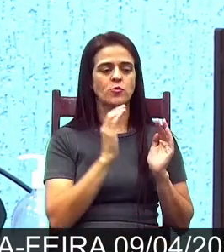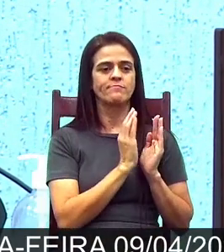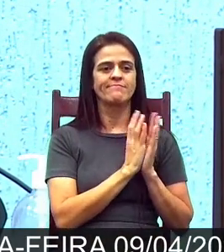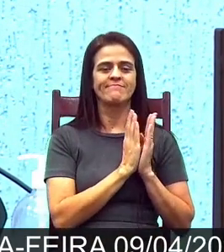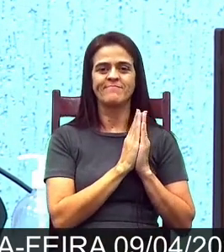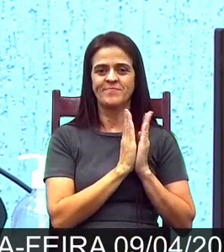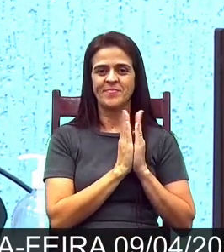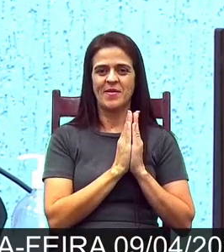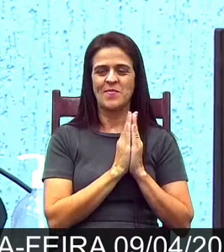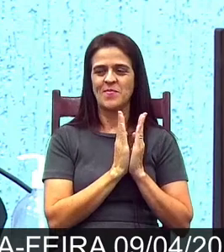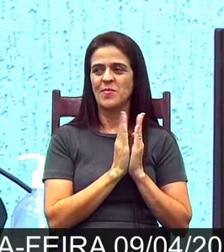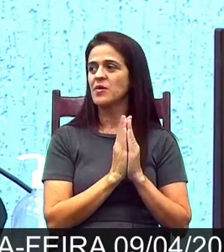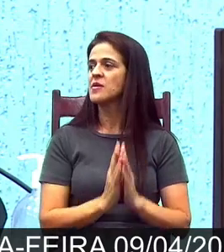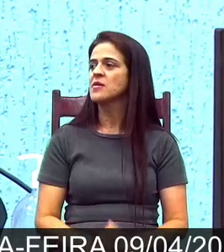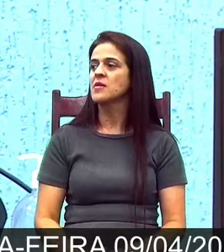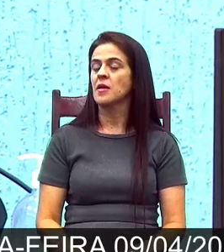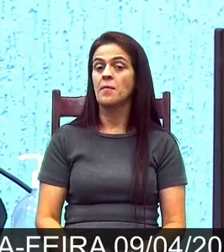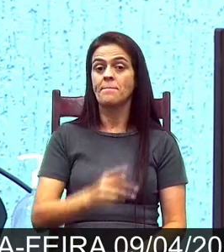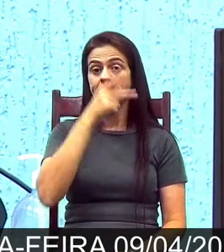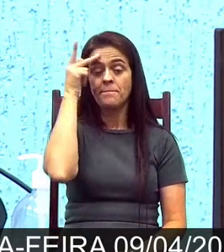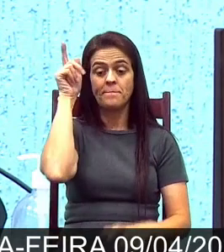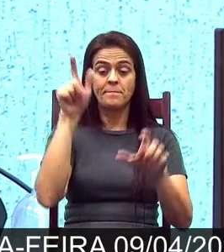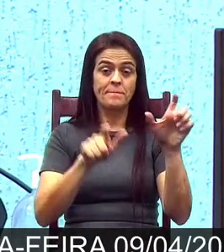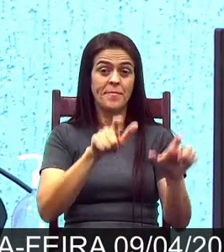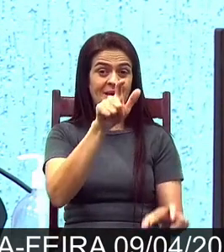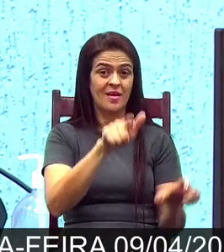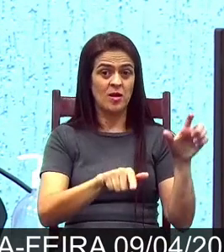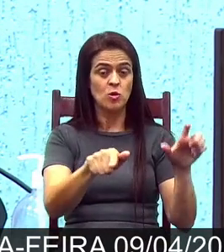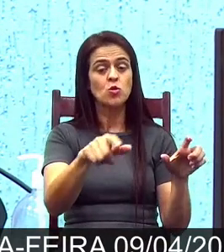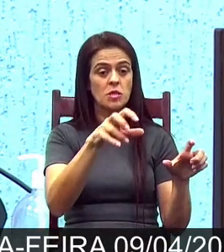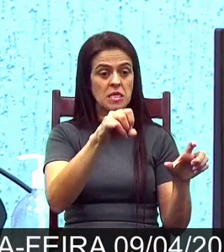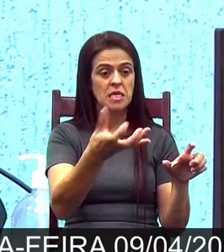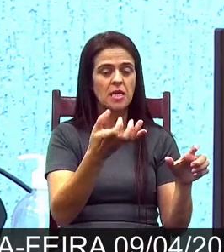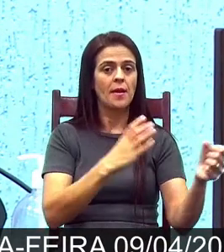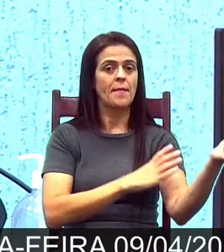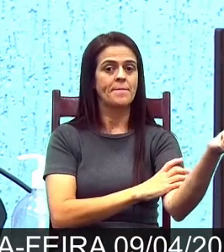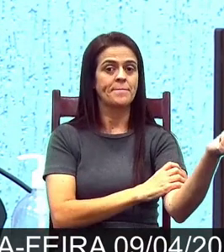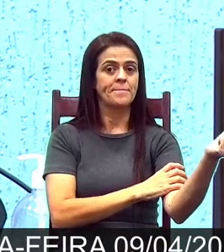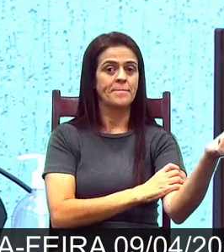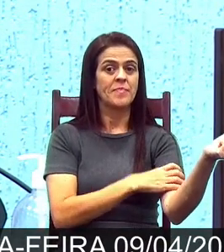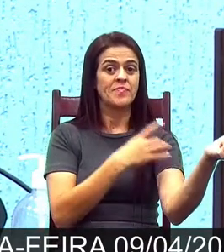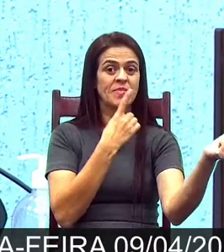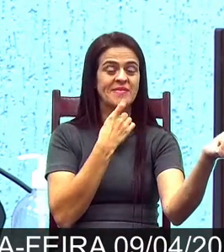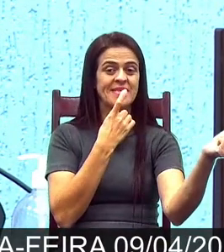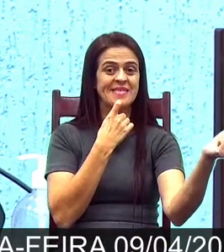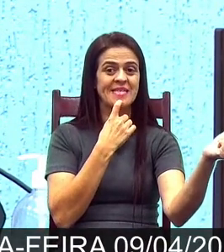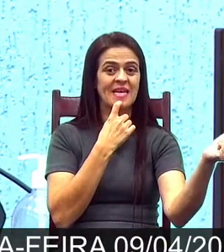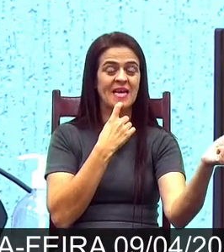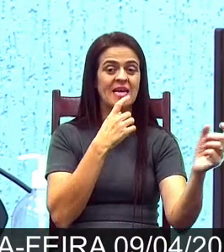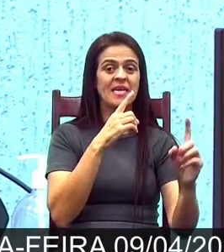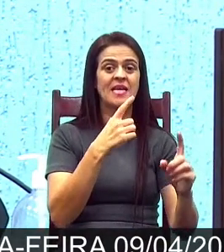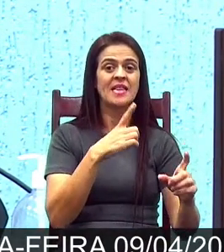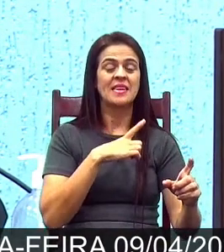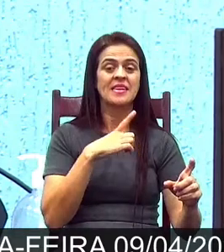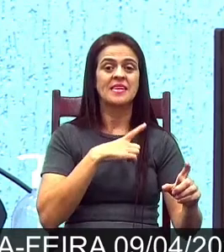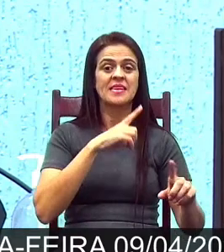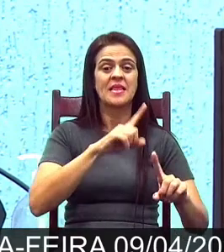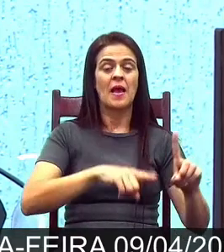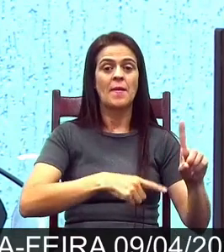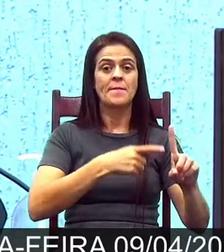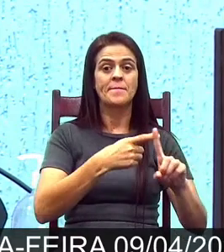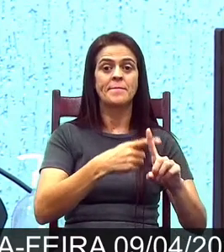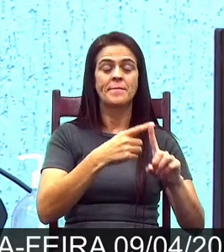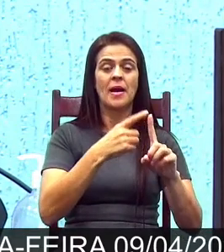Artigo 1º. Os doadores de sangue terão atendimento preferencial prioritário em todo estabelecimento comercial e bancário e serviços